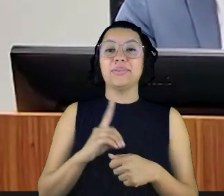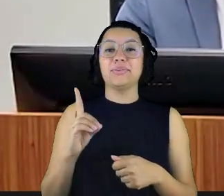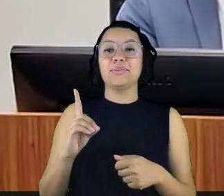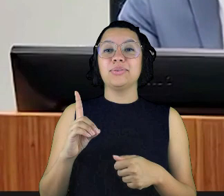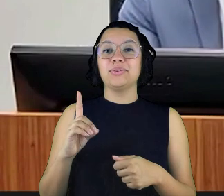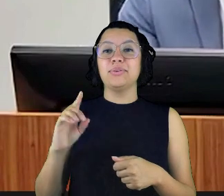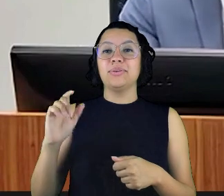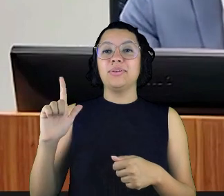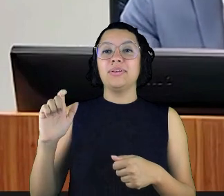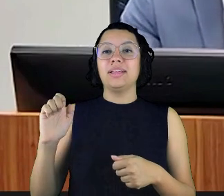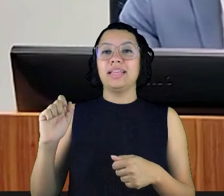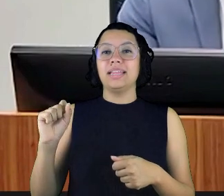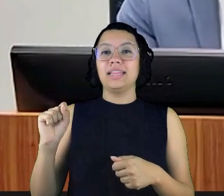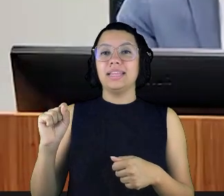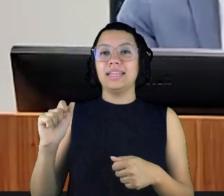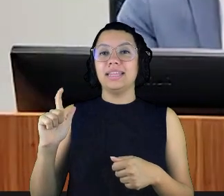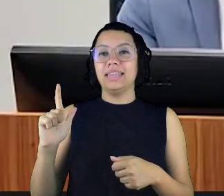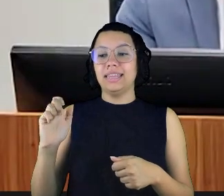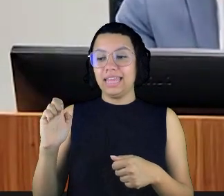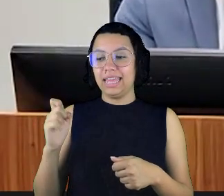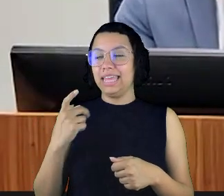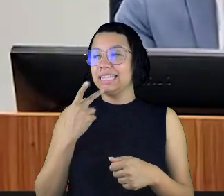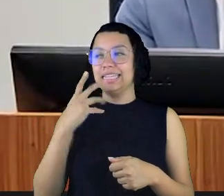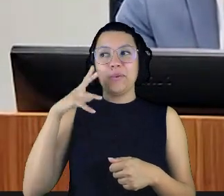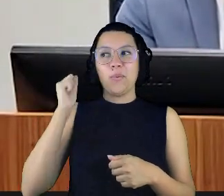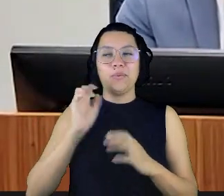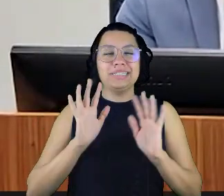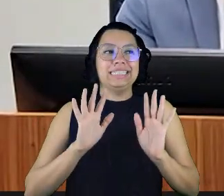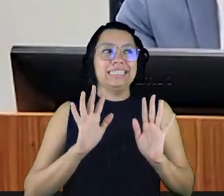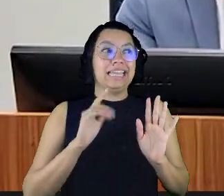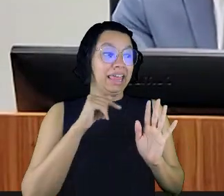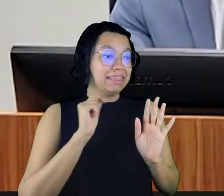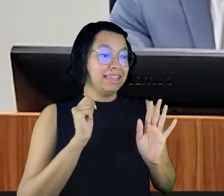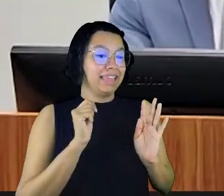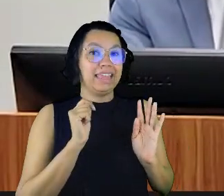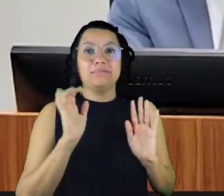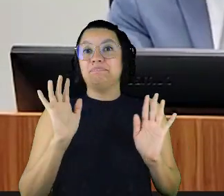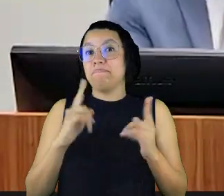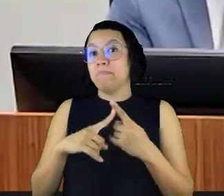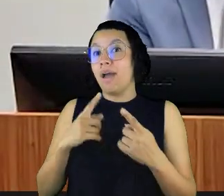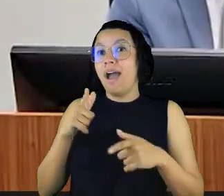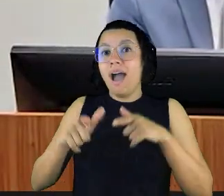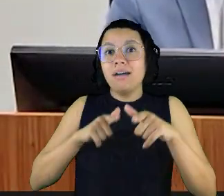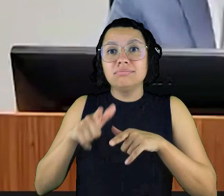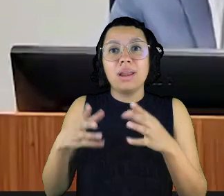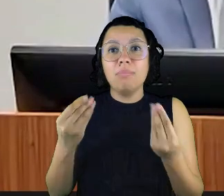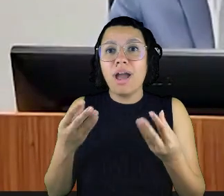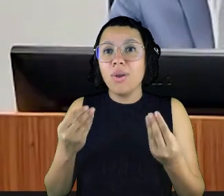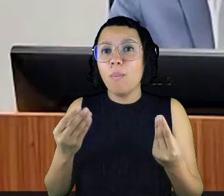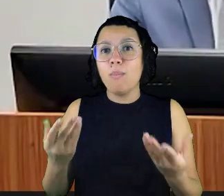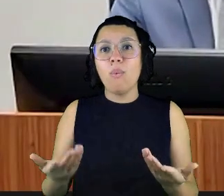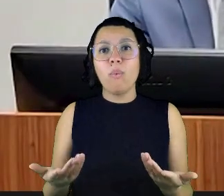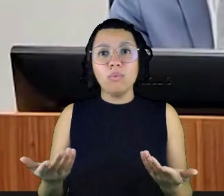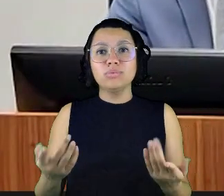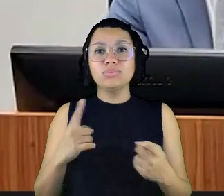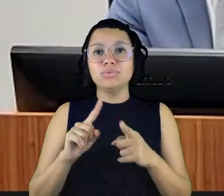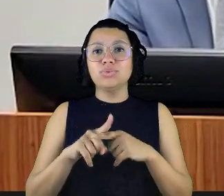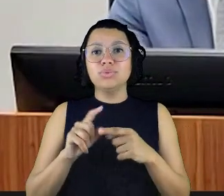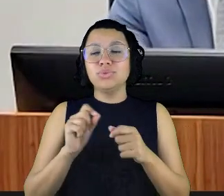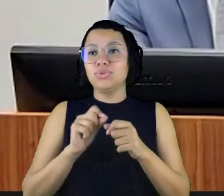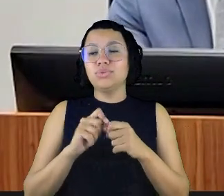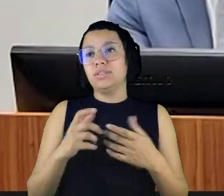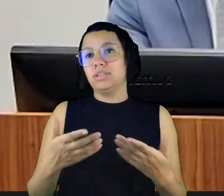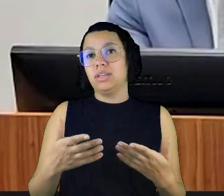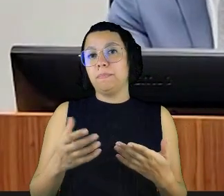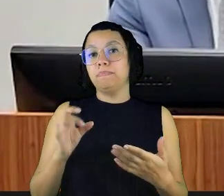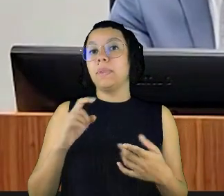ouvindo. mas que dá um trabalho danado fazer asta pública, né? Sim. Mas você só faz asta pública se você tem